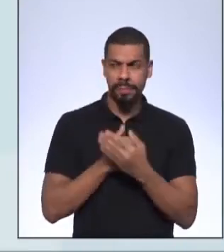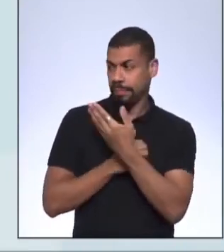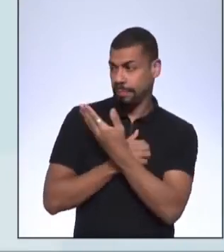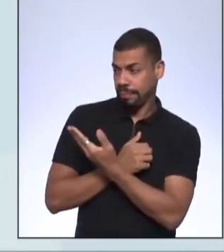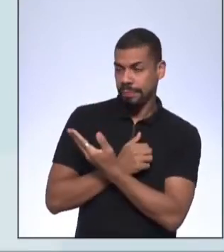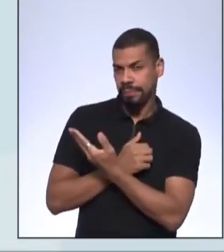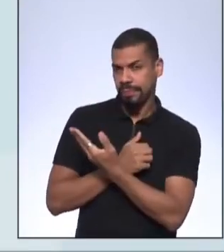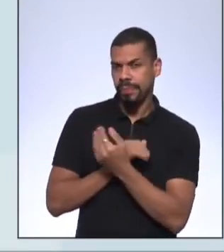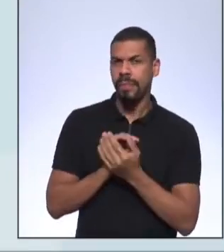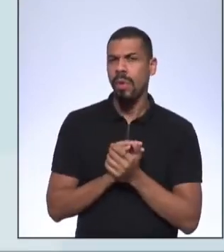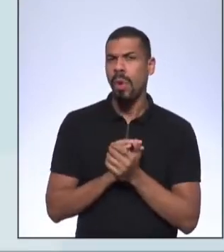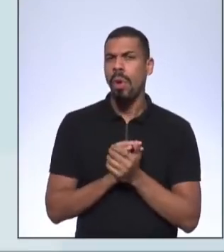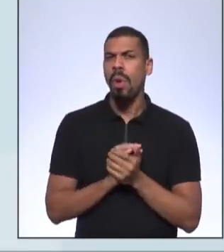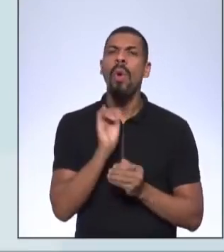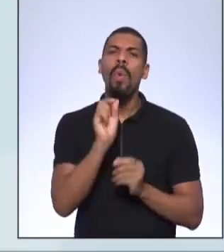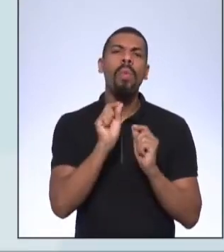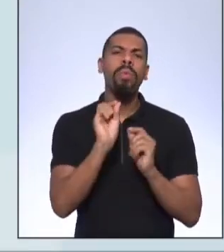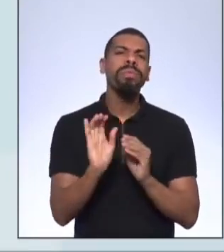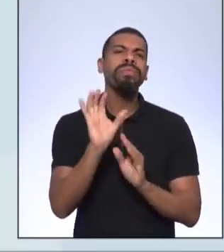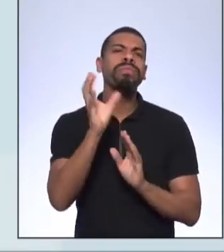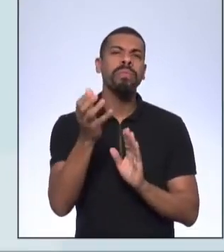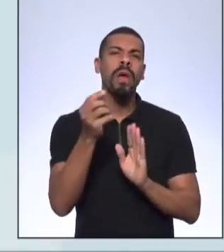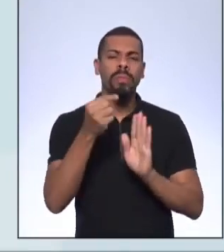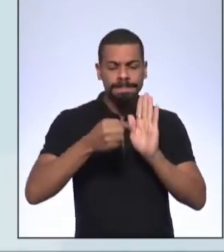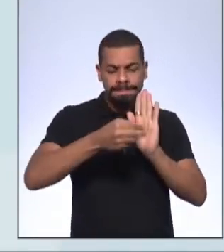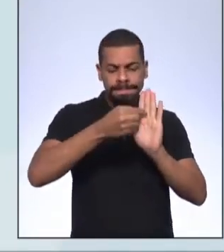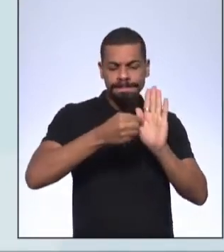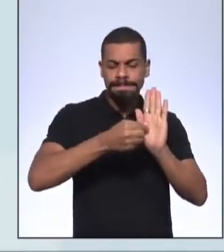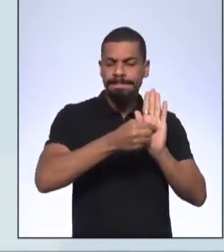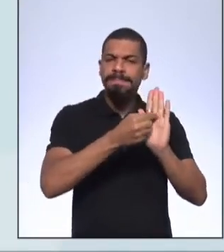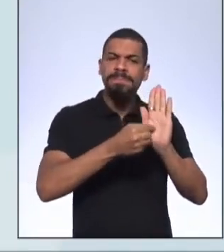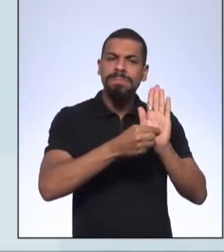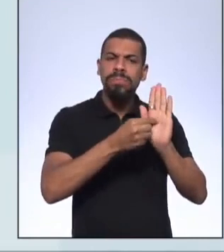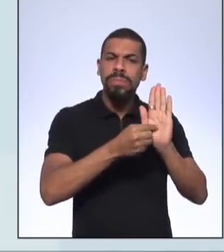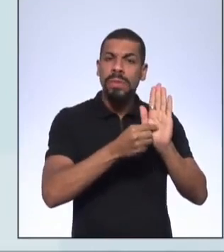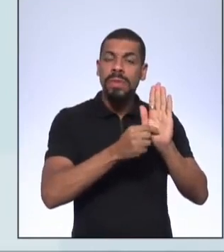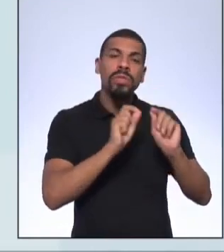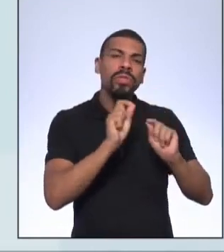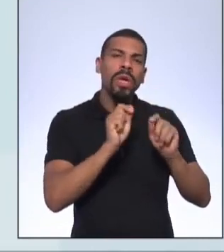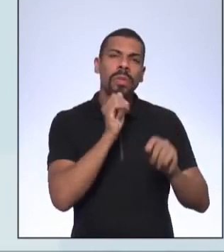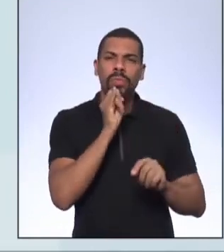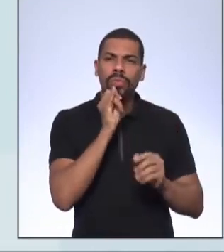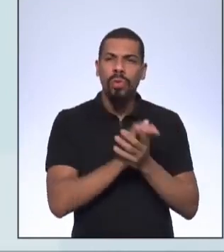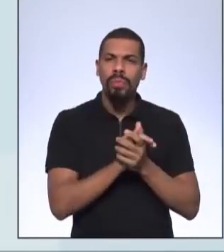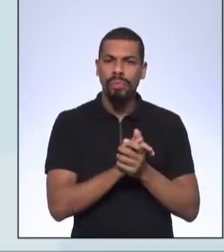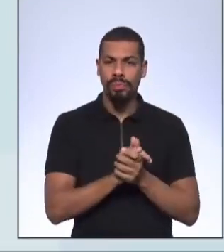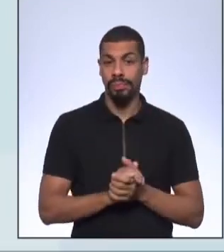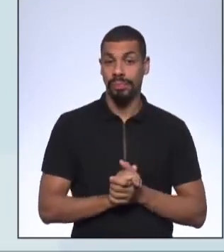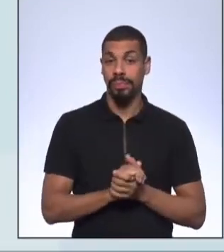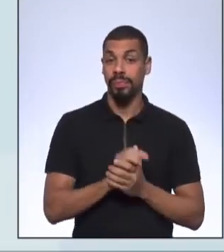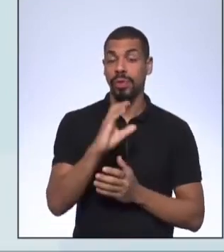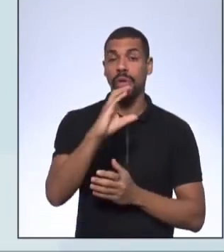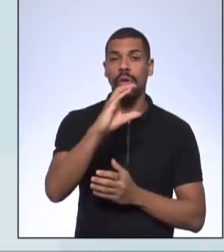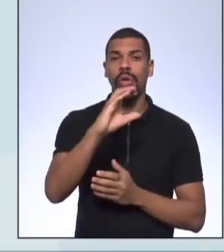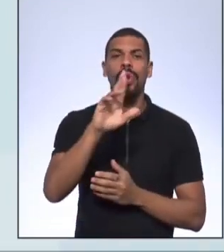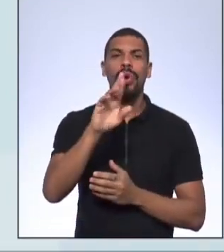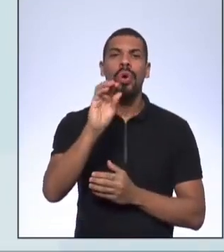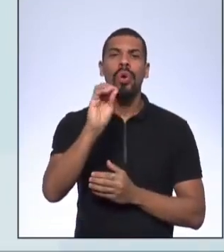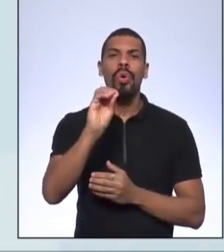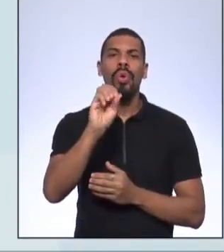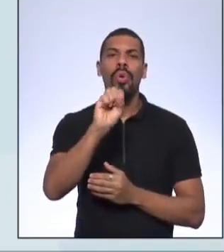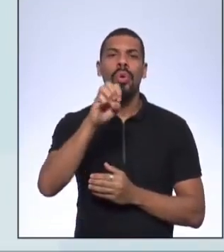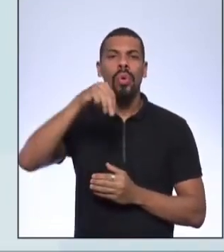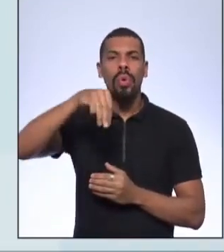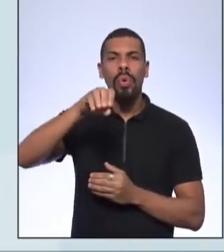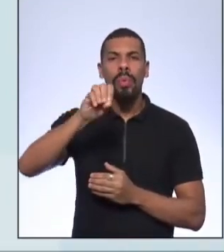no núcleo da nossa célula e da célula dos outros animais, contém estruturas que nós chamamos de cromossomos. Quando a célula não está